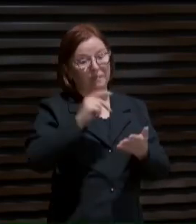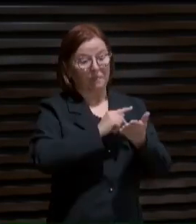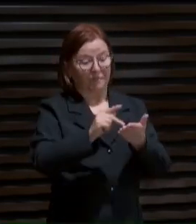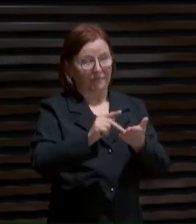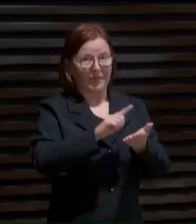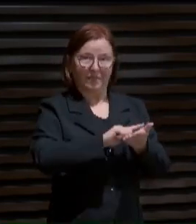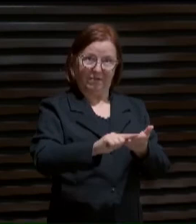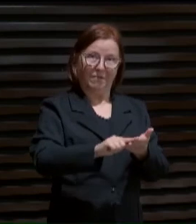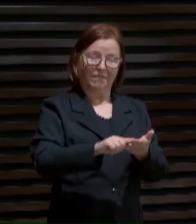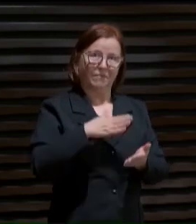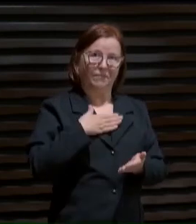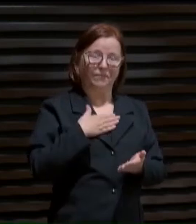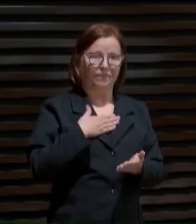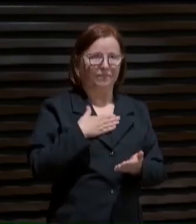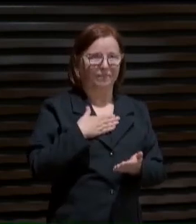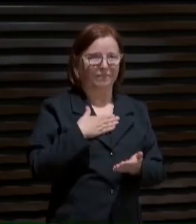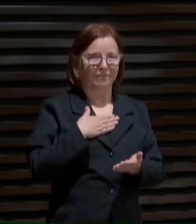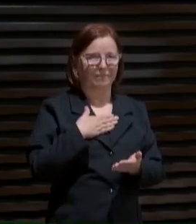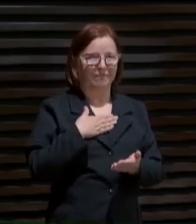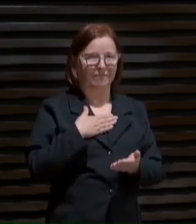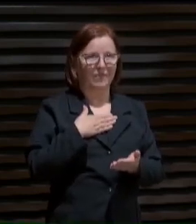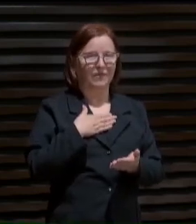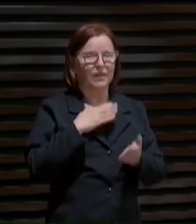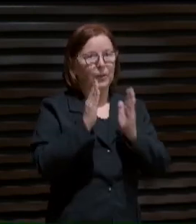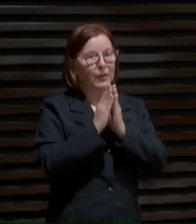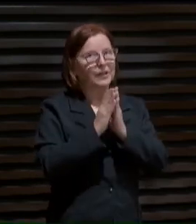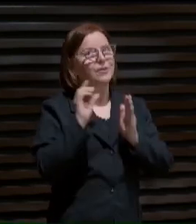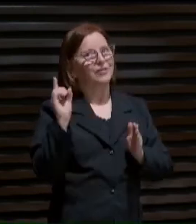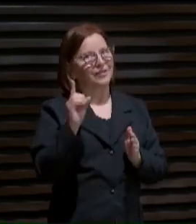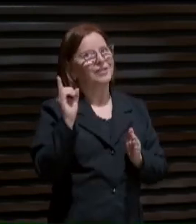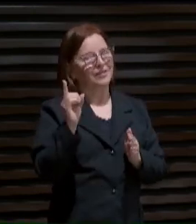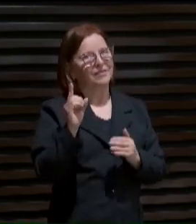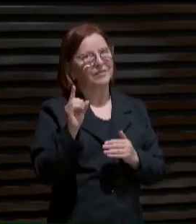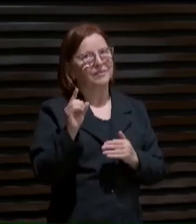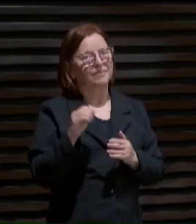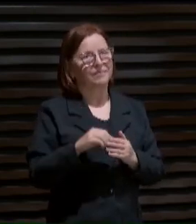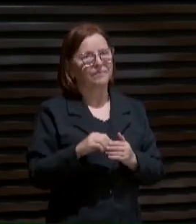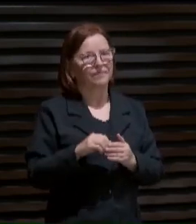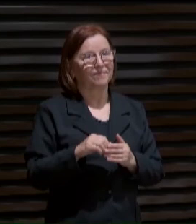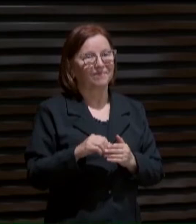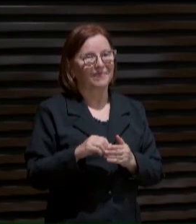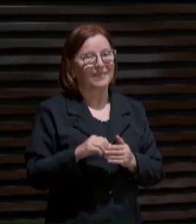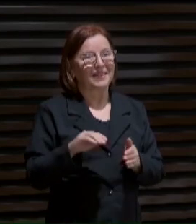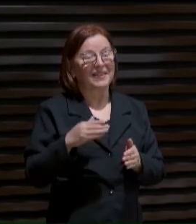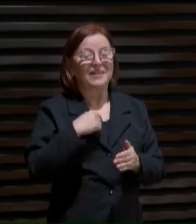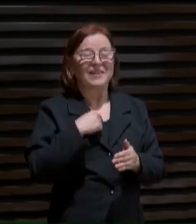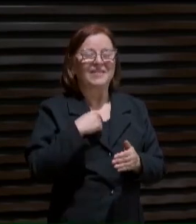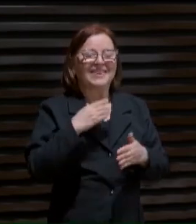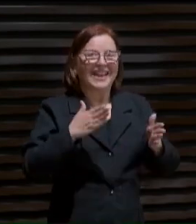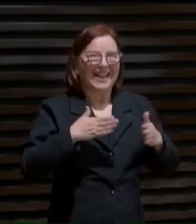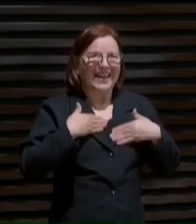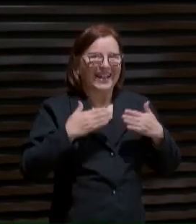limpa me foi essa oração de Davi Oi e eu me alegrarei no Senhor